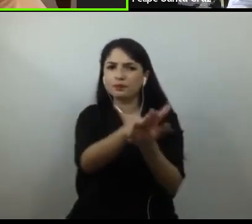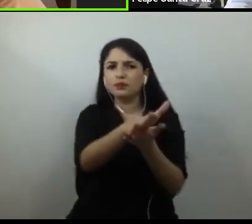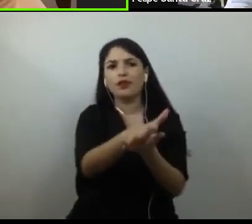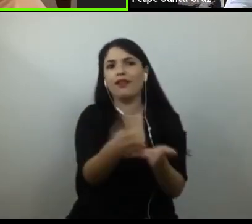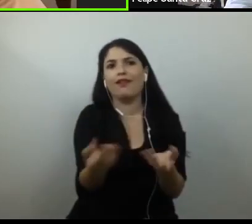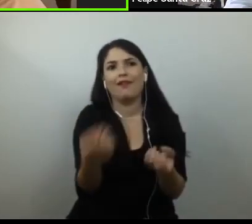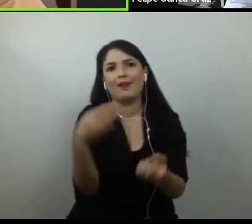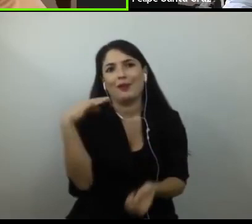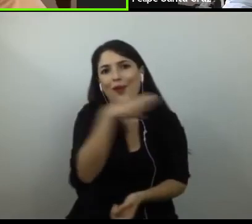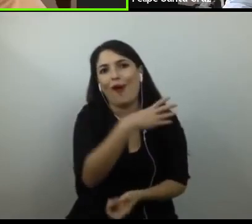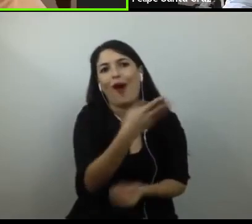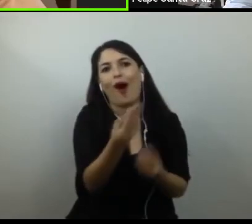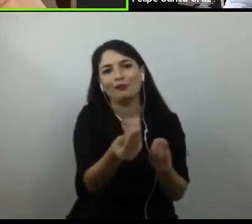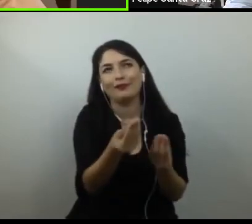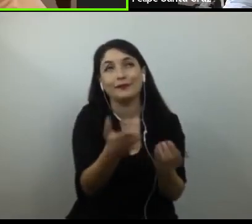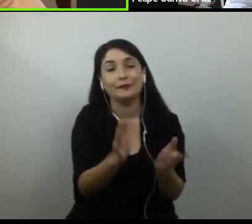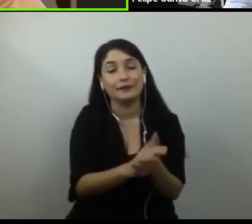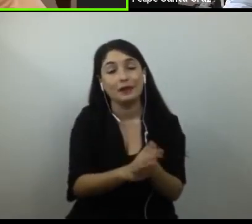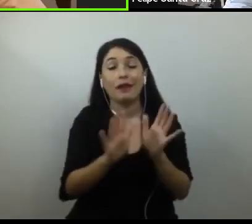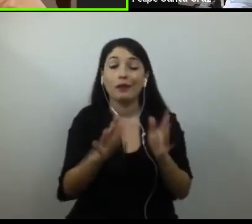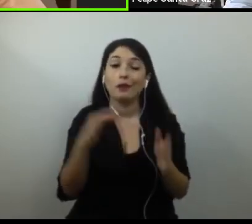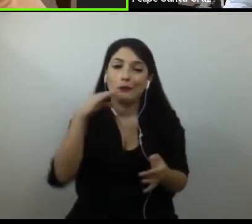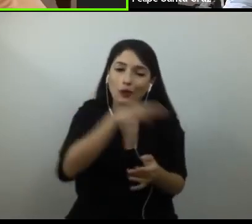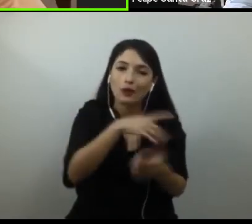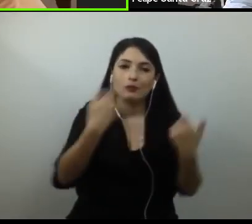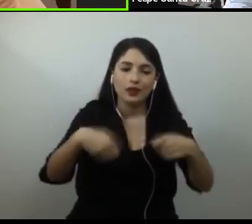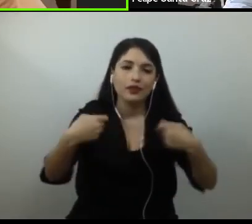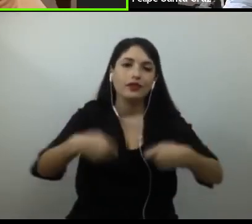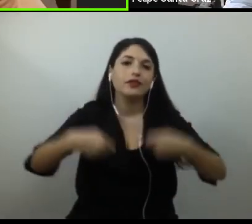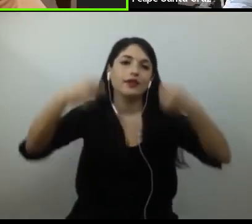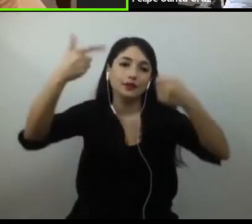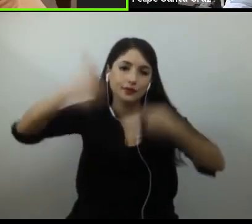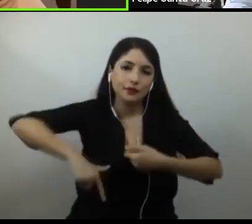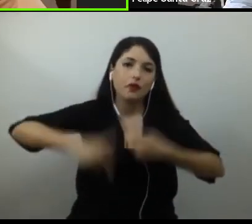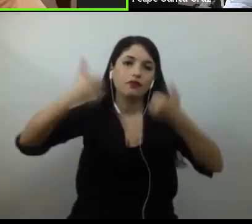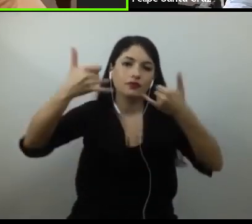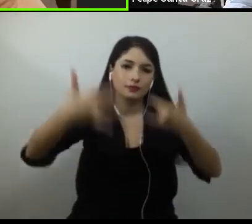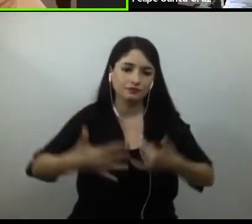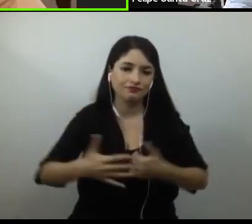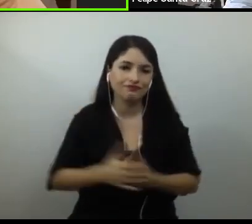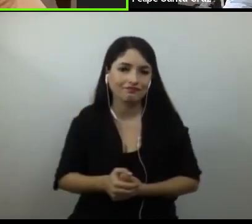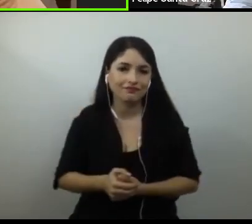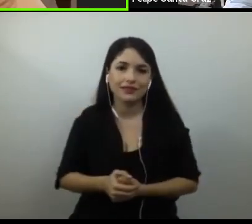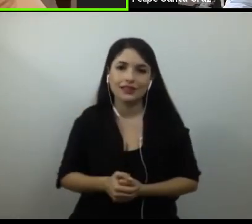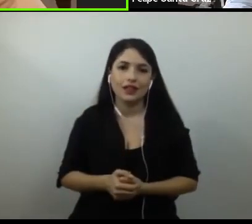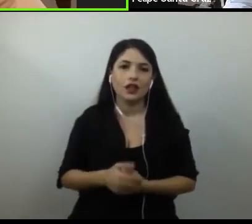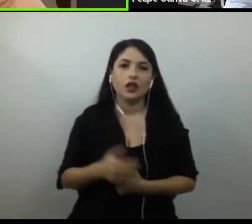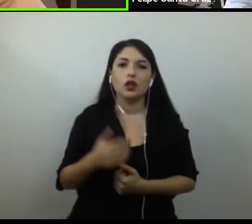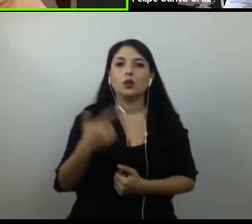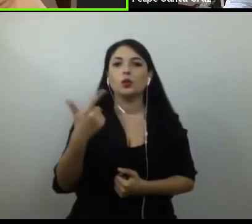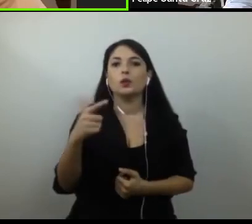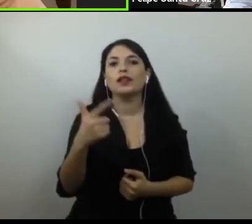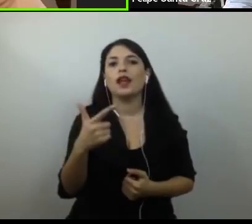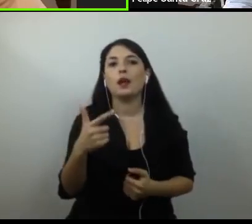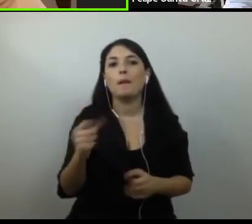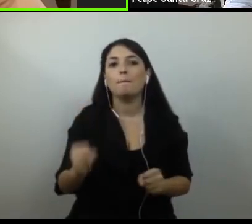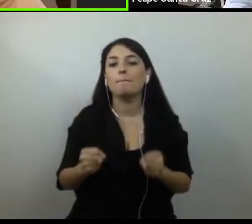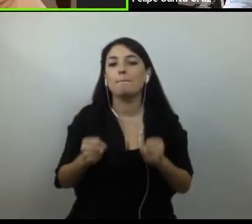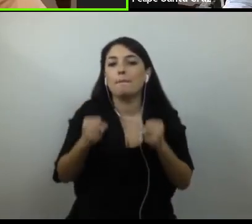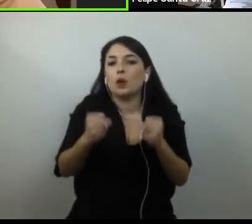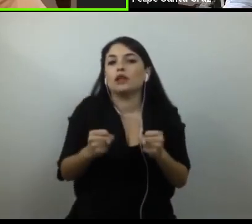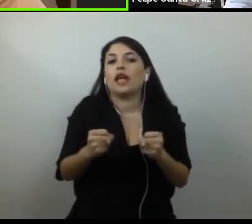como disse a própria nota, é o óbvio que precisa ser dito mais uma vez. Não existe poder moderador na Constituição